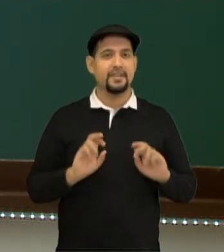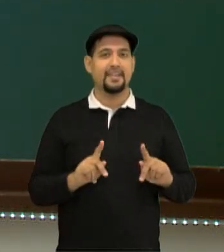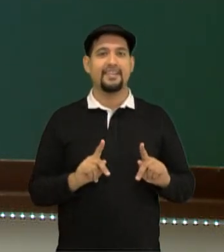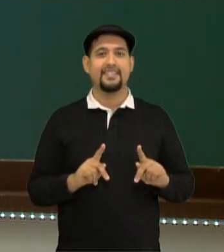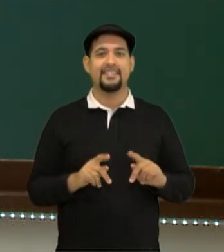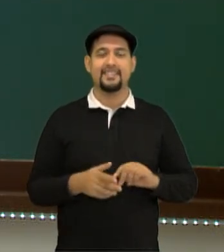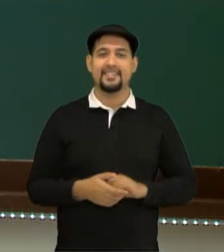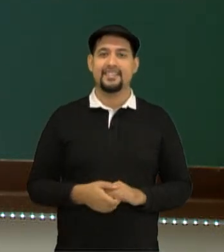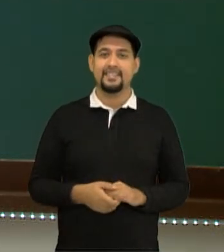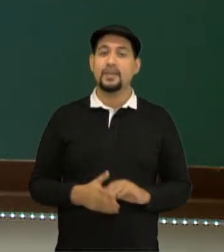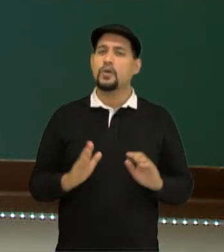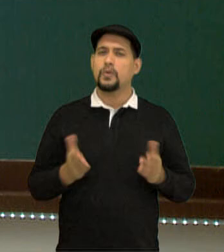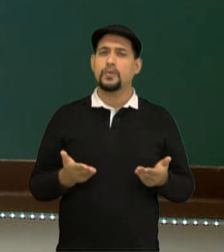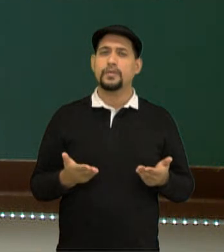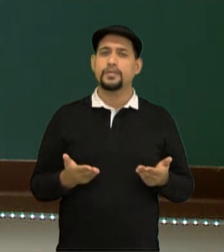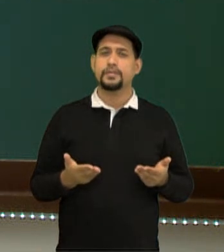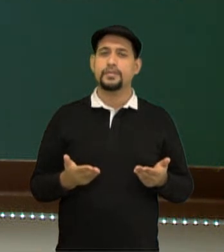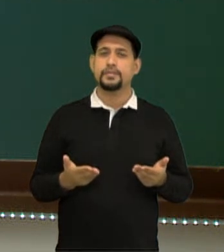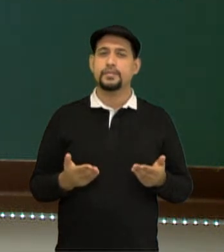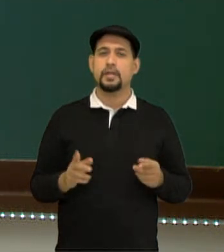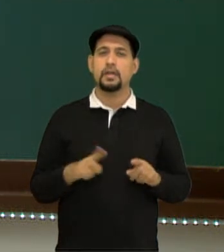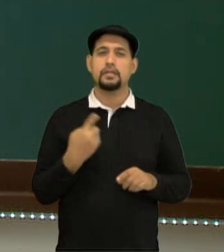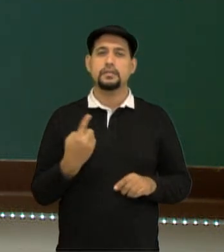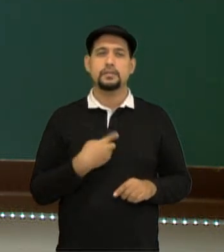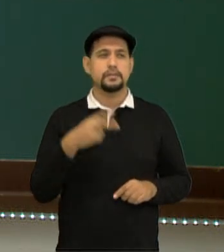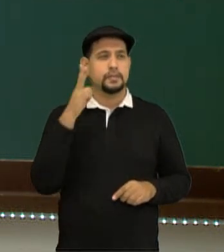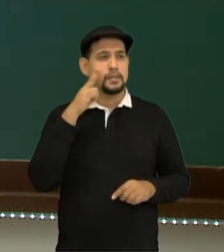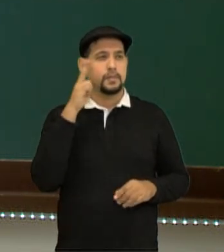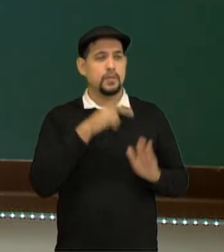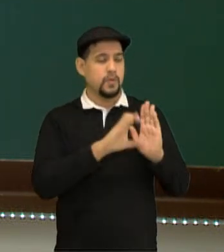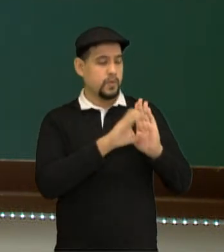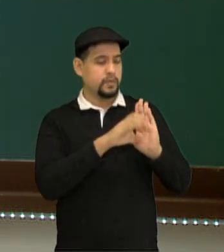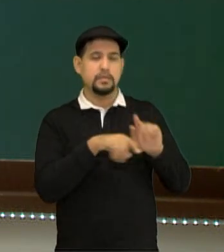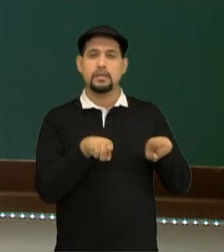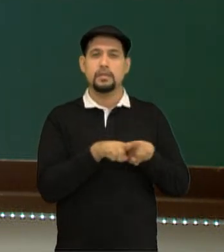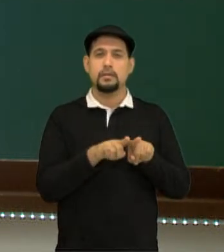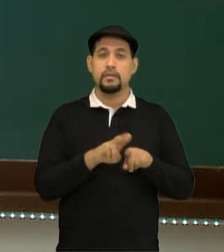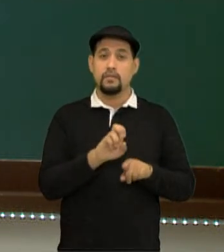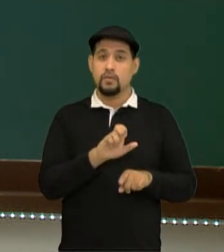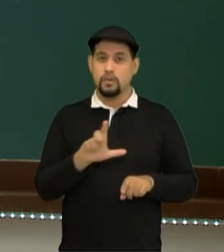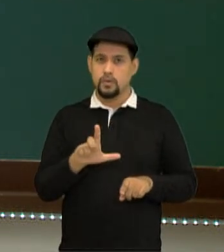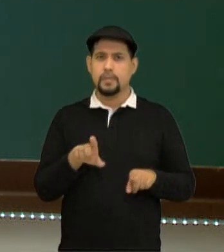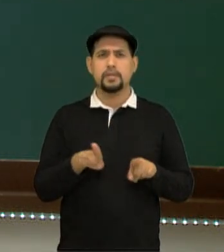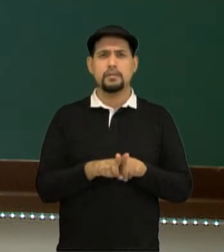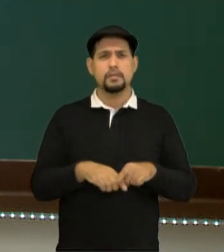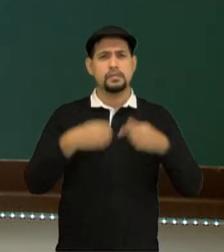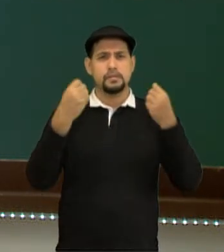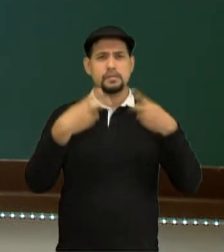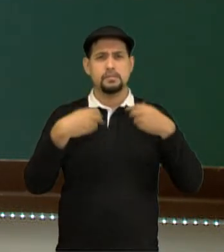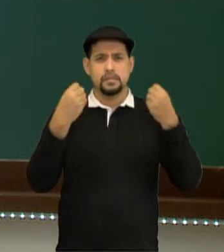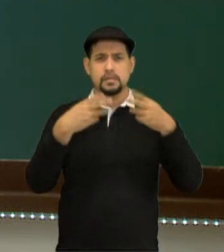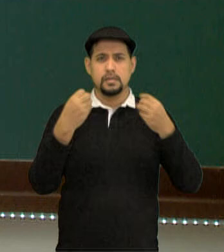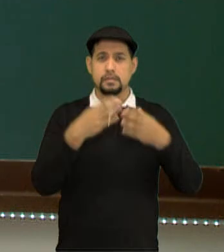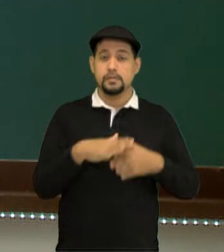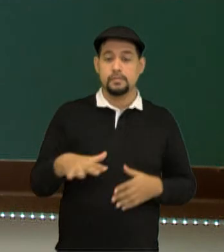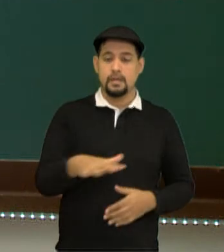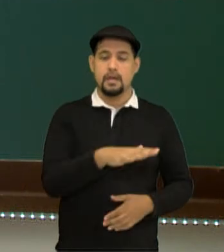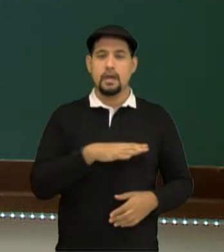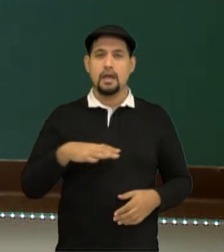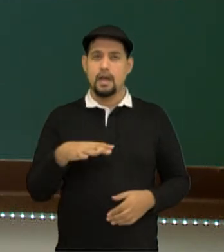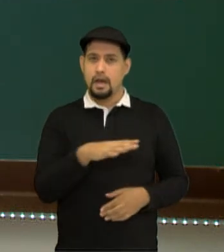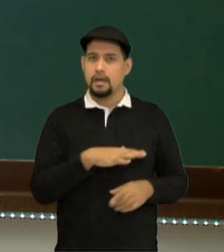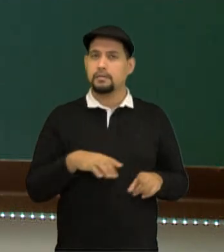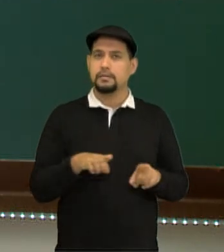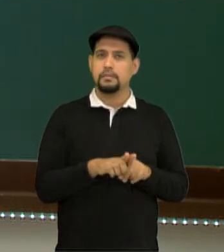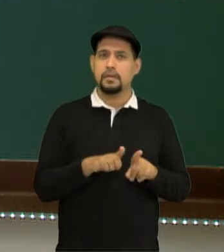gente? Hoje a gente relembrou os conceitos de capacidade e volume, falamos sobre as áreas ali do cilindro,